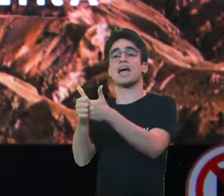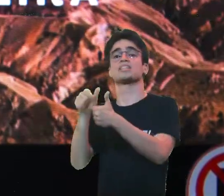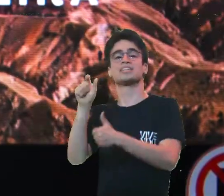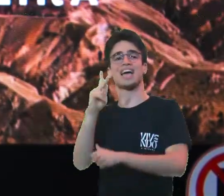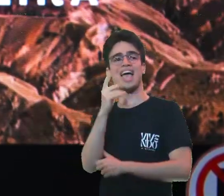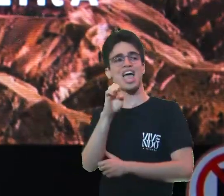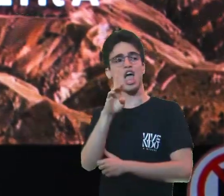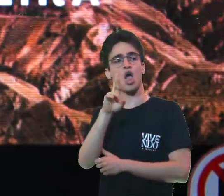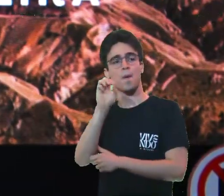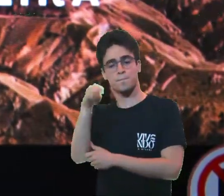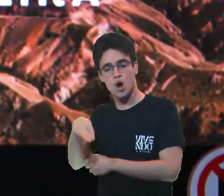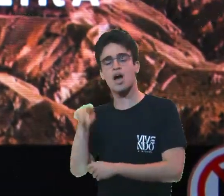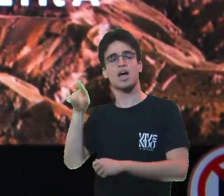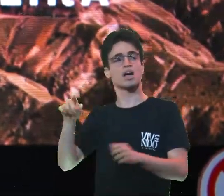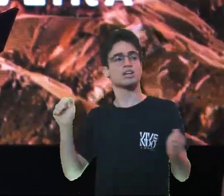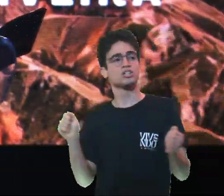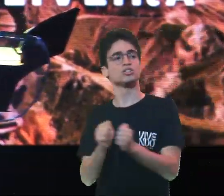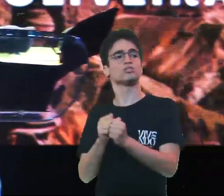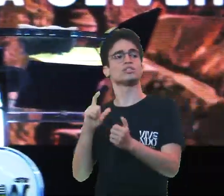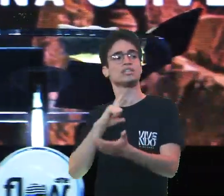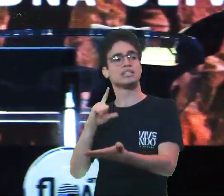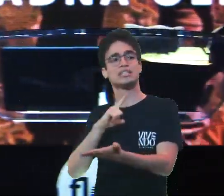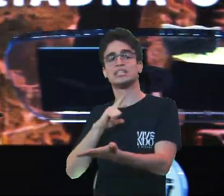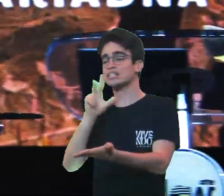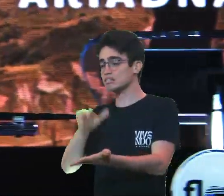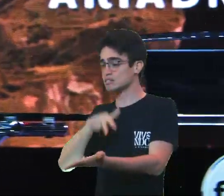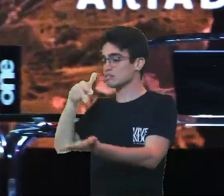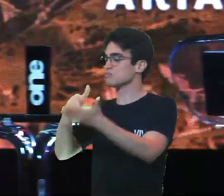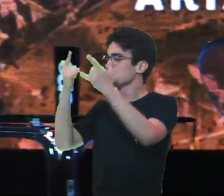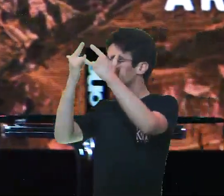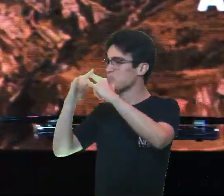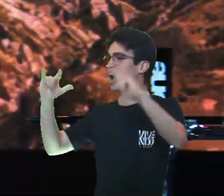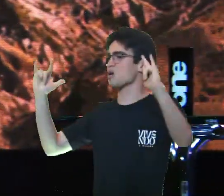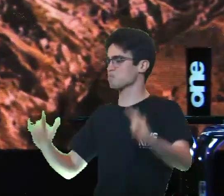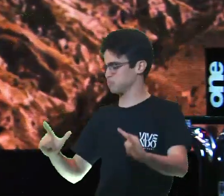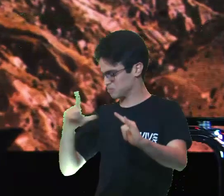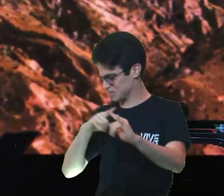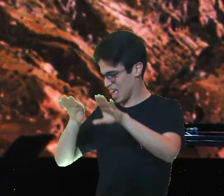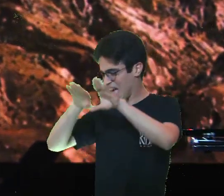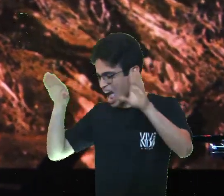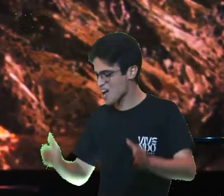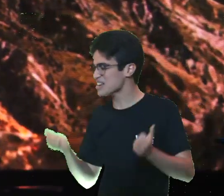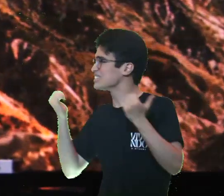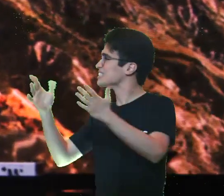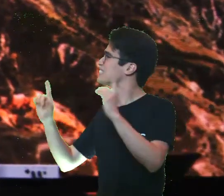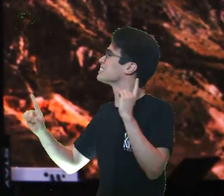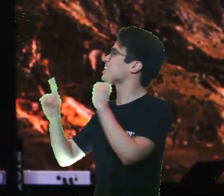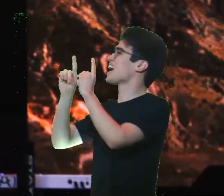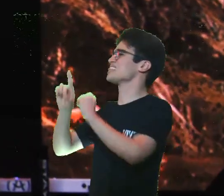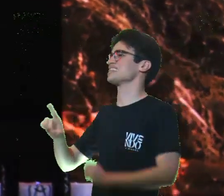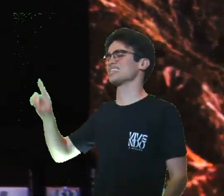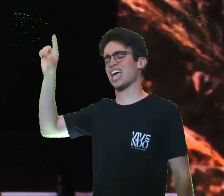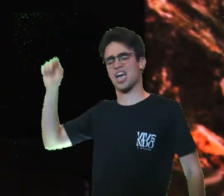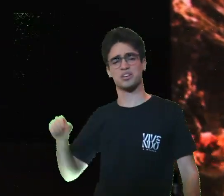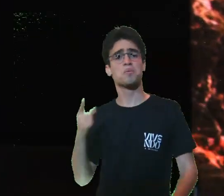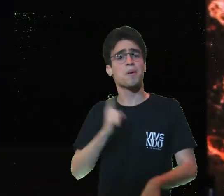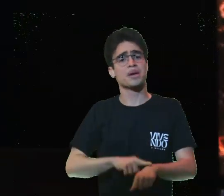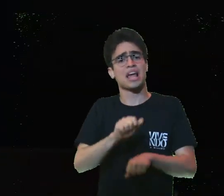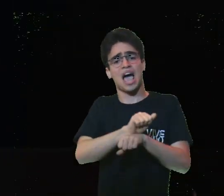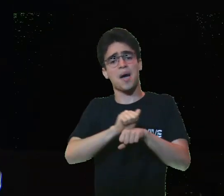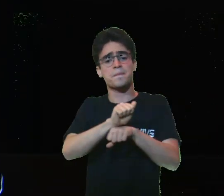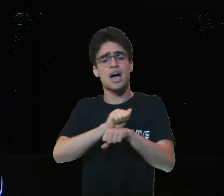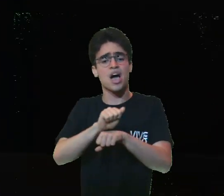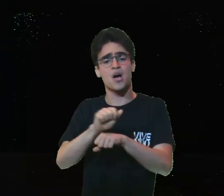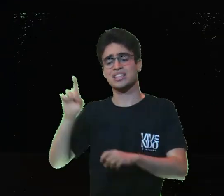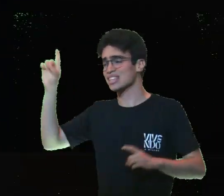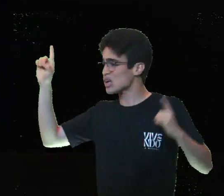levantou ali um altar ao Senhor. Quando Abraão teve esse encontro com o diálogo divino, a primeira